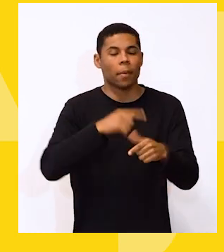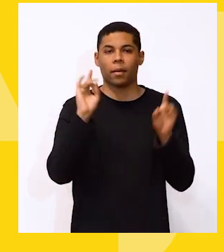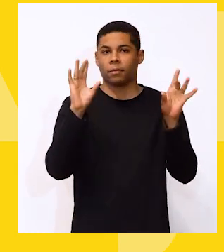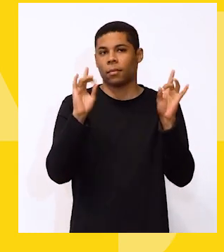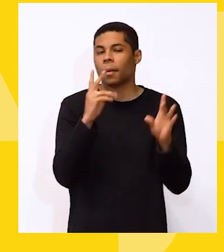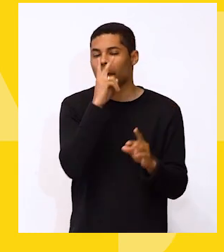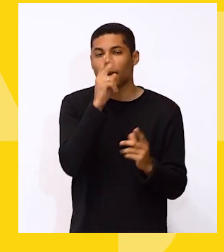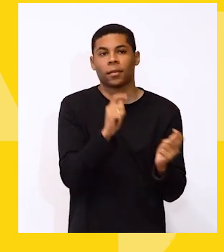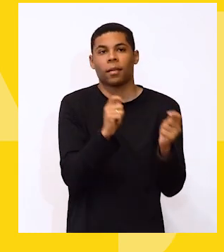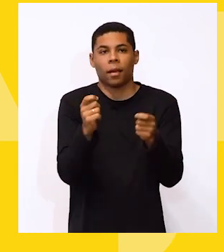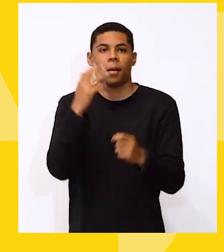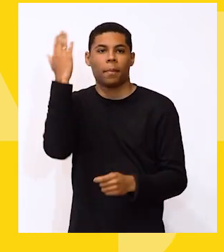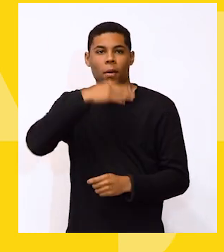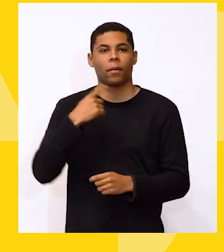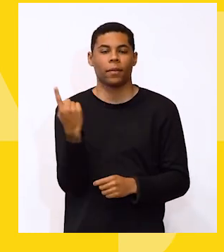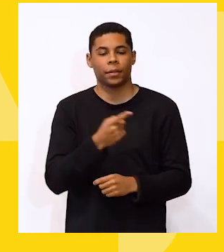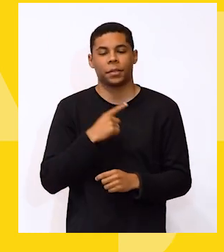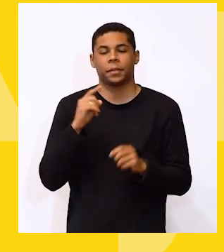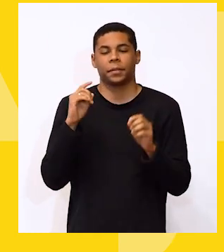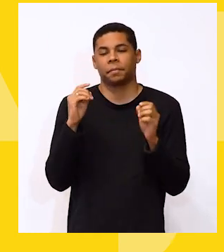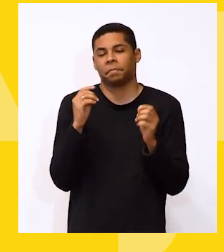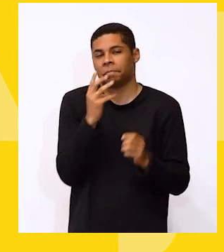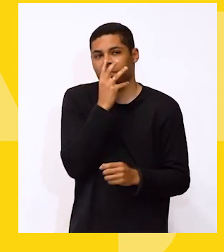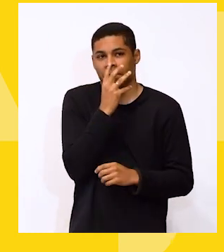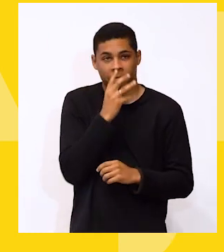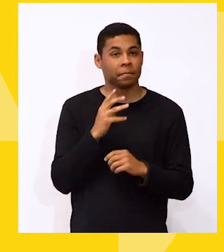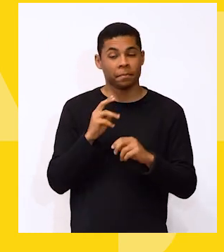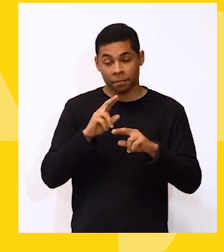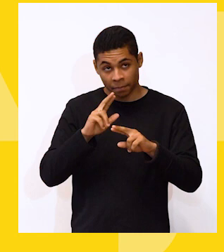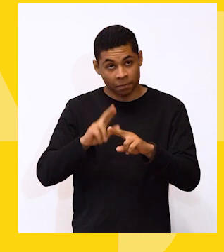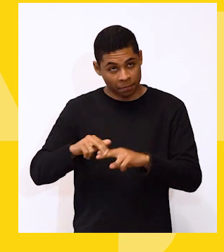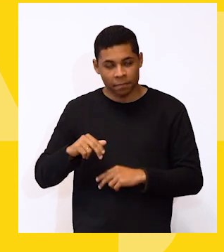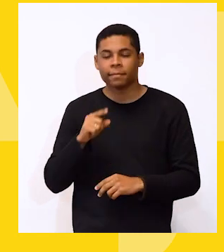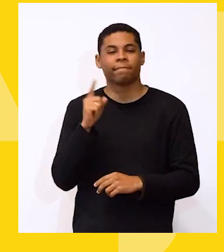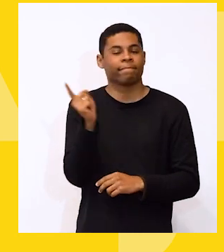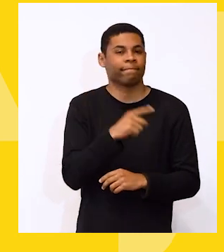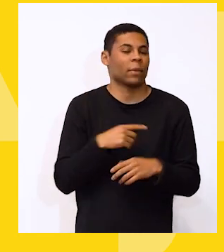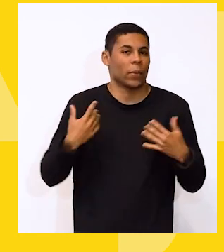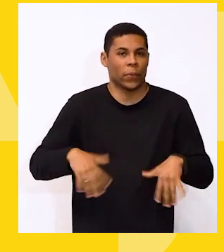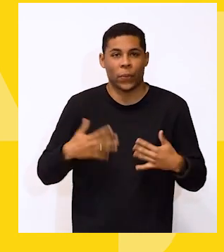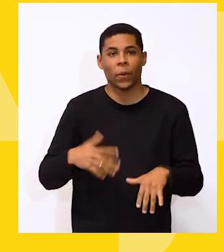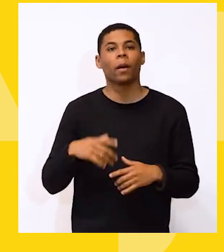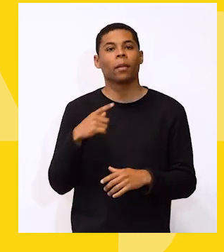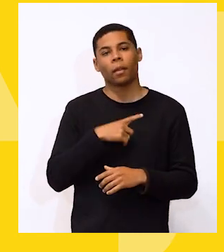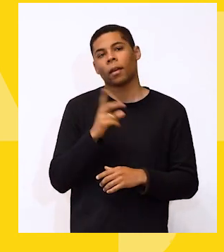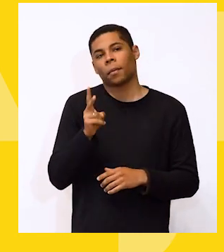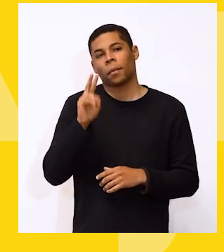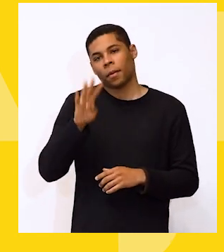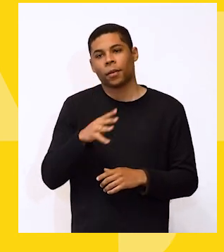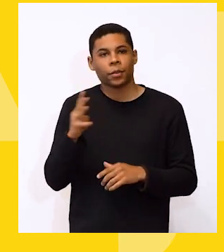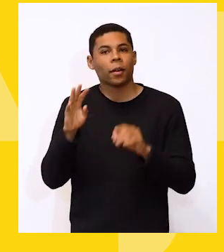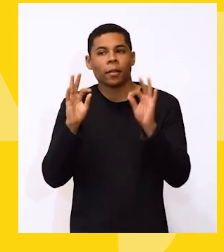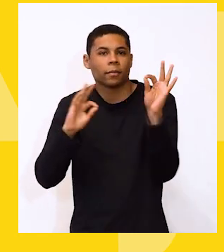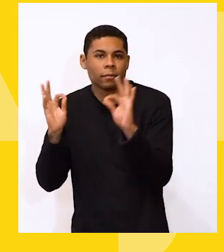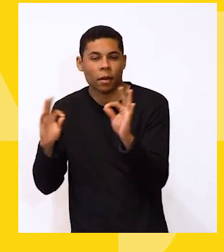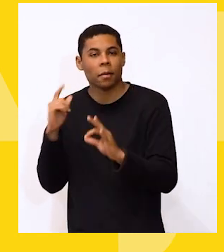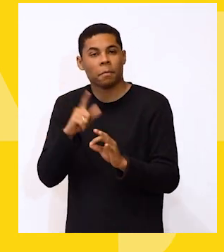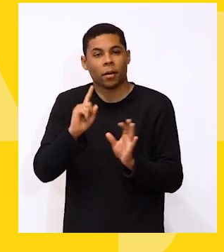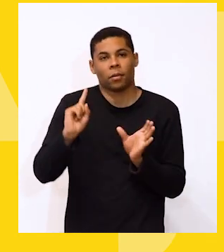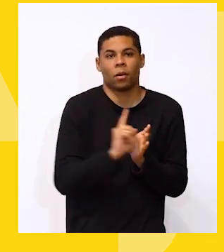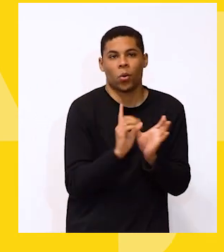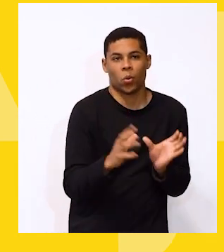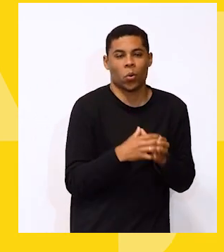aqui deixar o reconhecimento aqui perante a todos né É extremamente competente nas agendas nos processos da dinâmica do grupo Então temos ajudado bastante